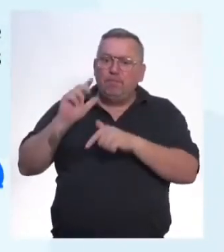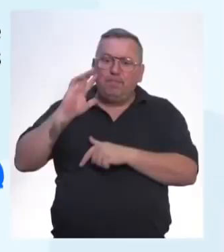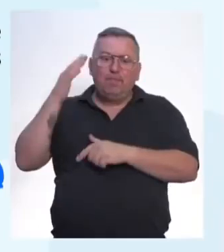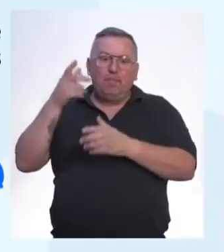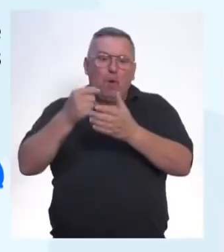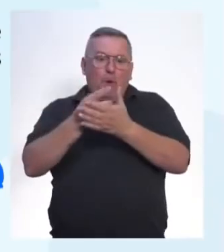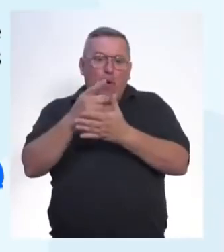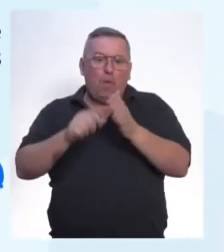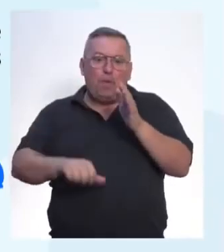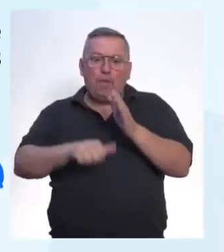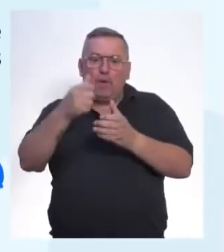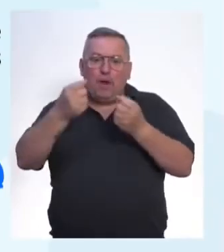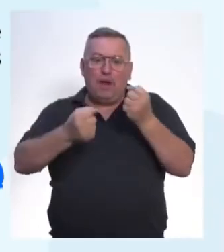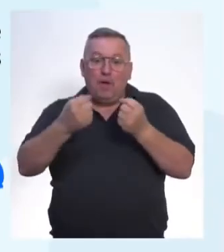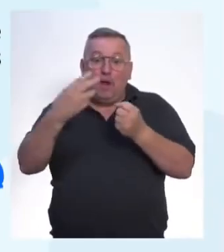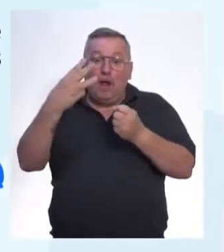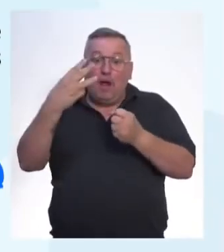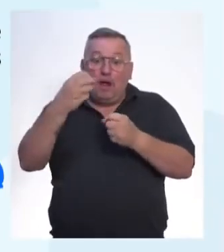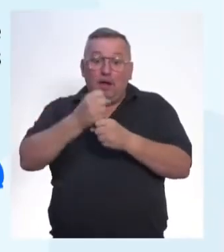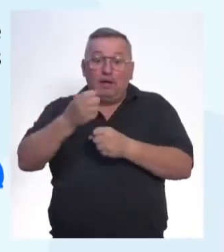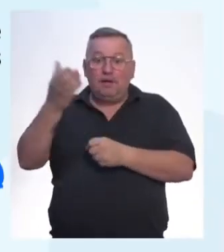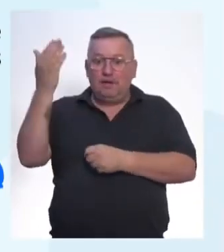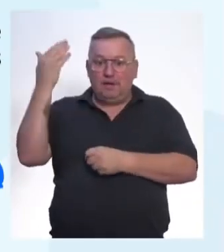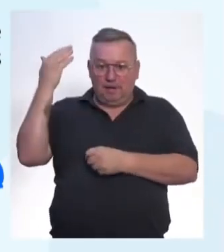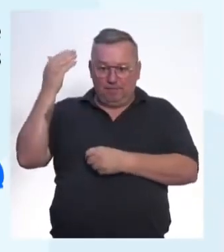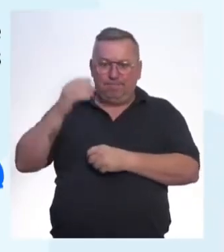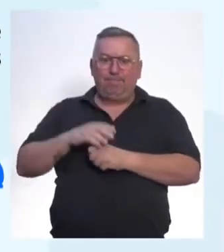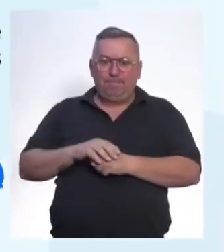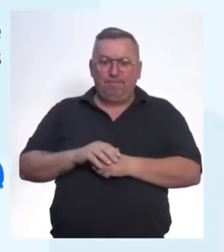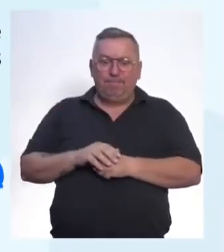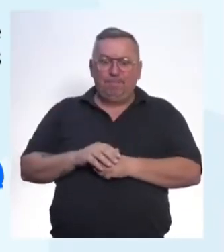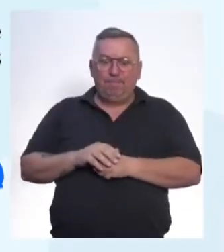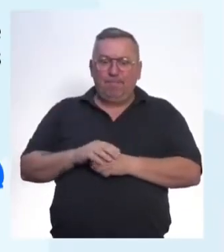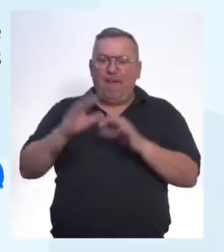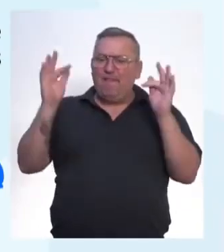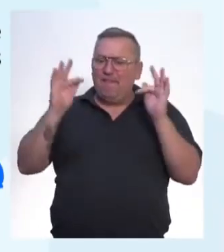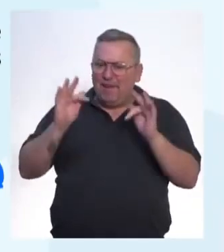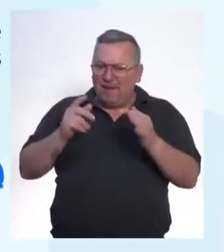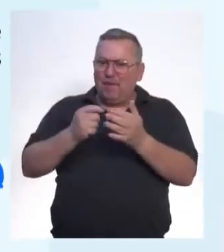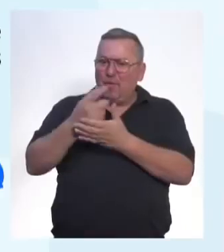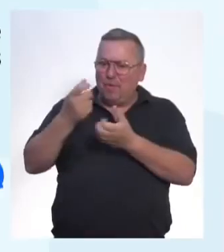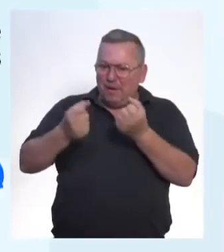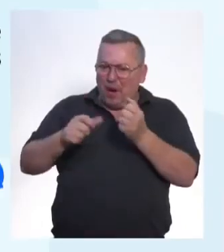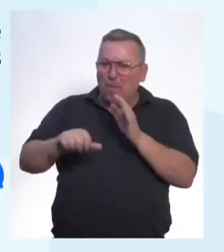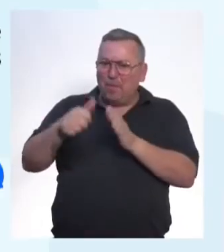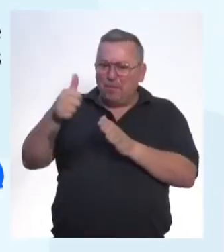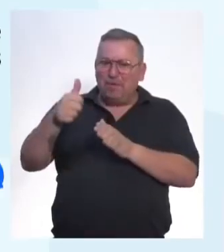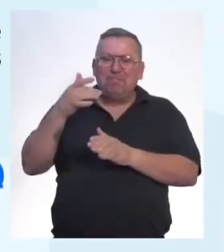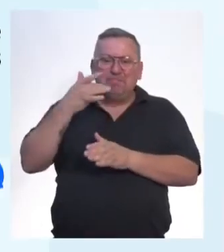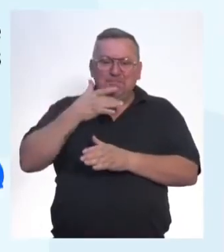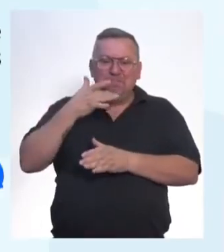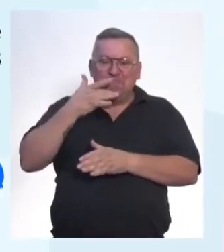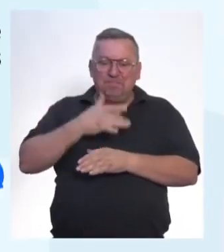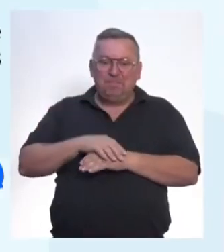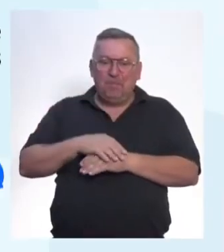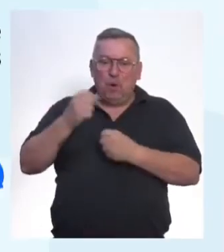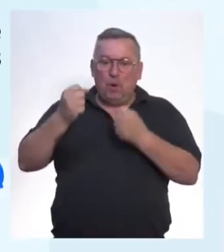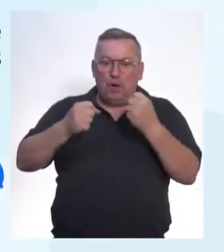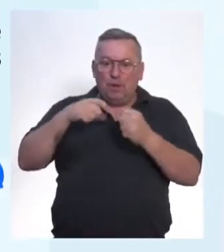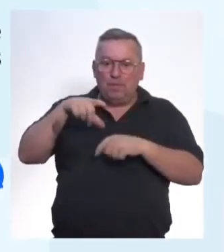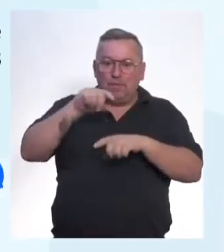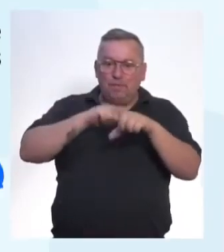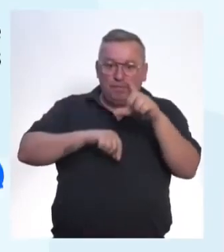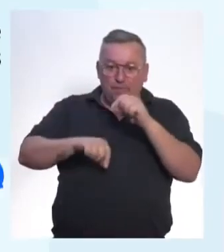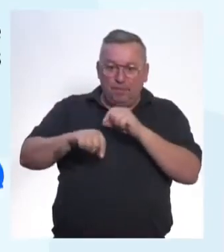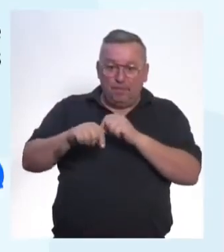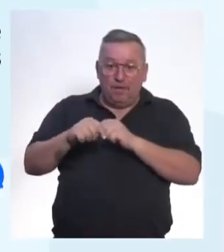que resolveu comprar seu primeiro carro há 3 anos atrás. É uma felicidade quando você compra o primeiro carro, né? Muito bem. O veículo